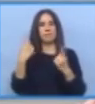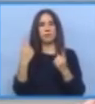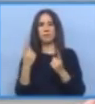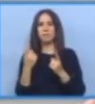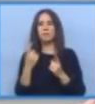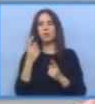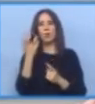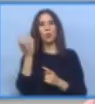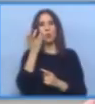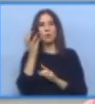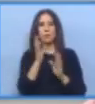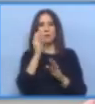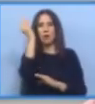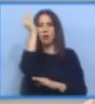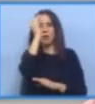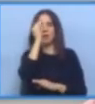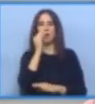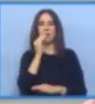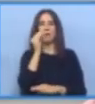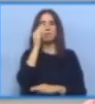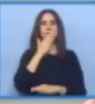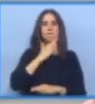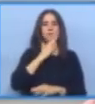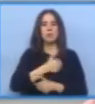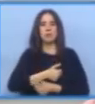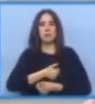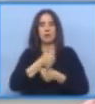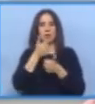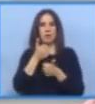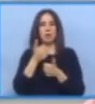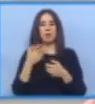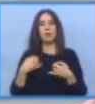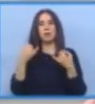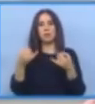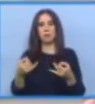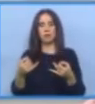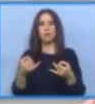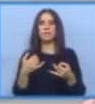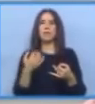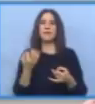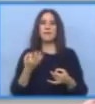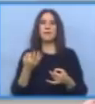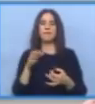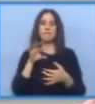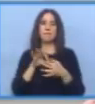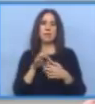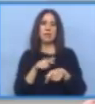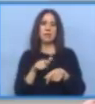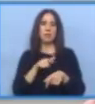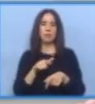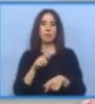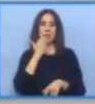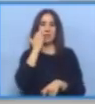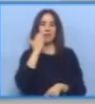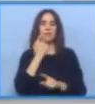menos cultural nas aldeias, nas vilas, nas cidades, e depois ficar, digamos, confinado a esse tempo. Mas é grave